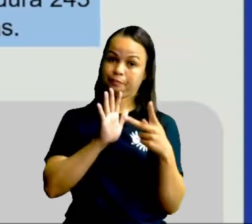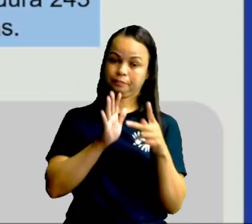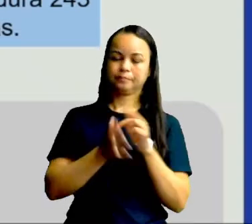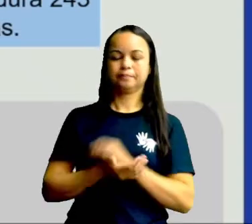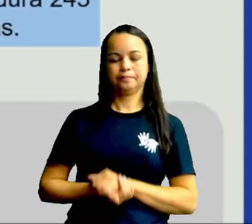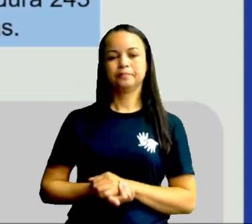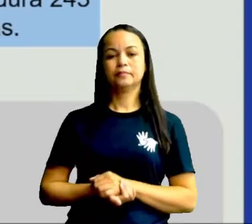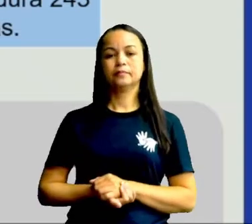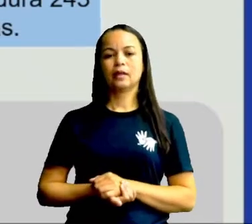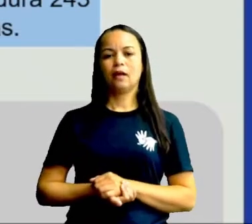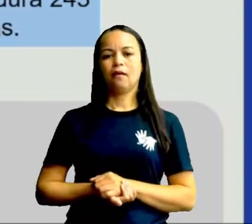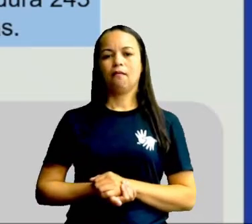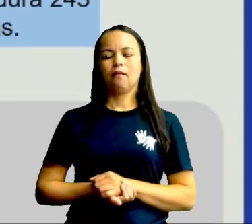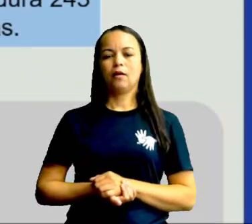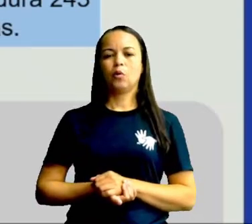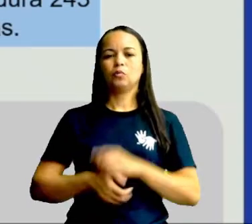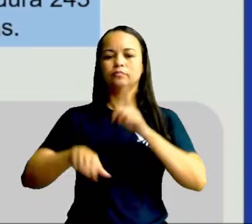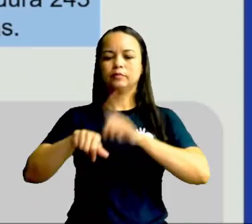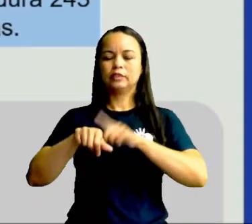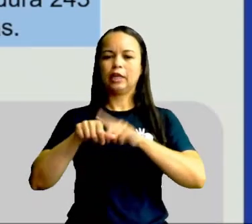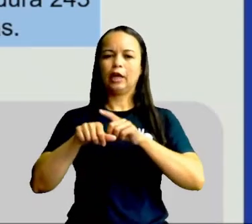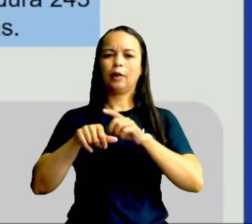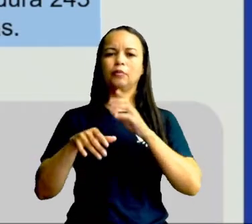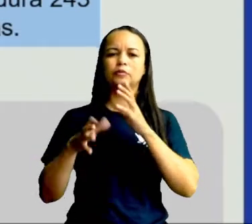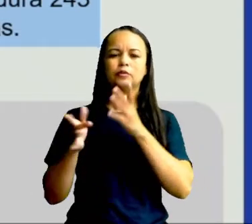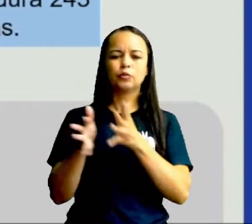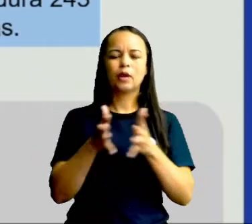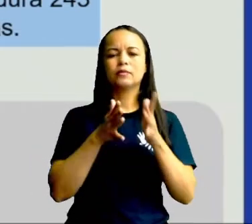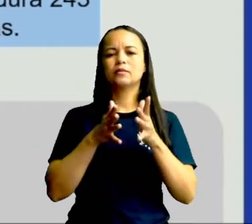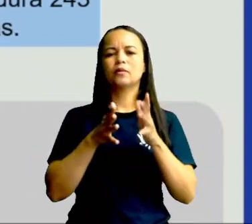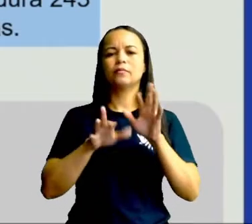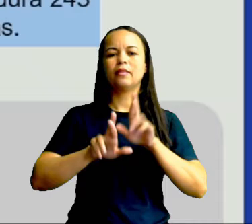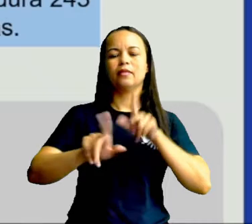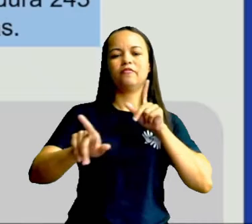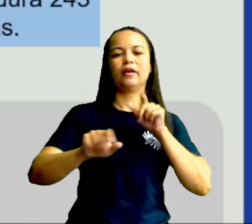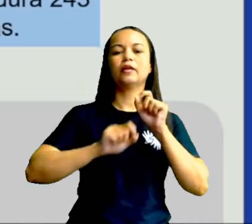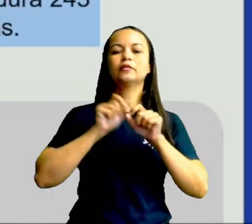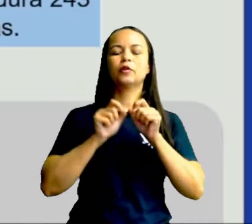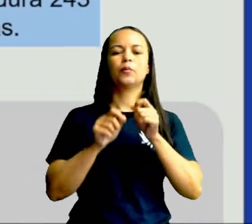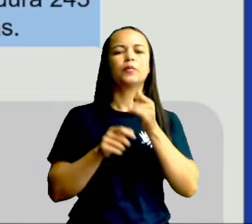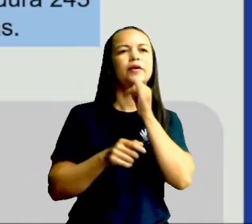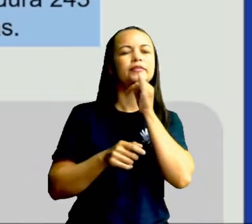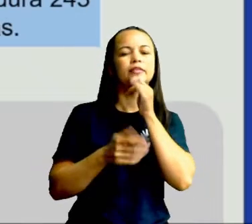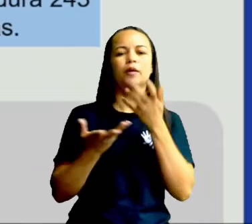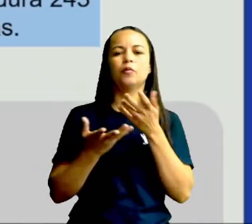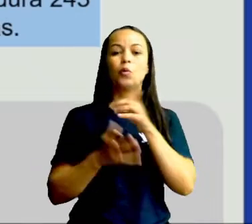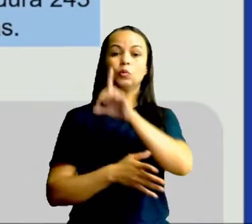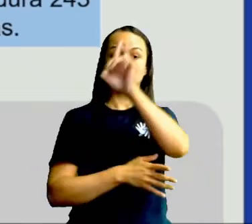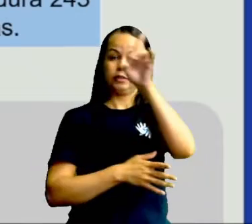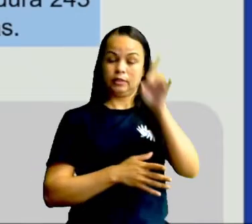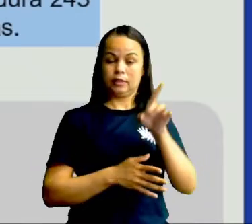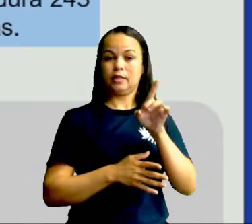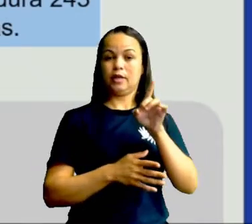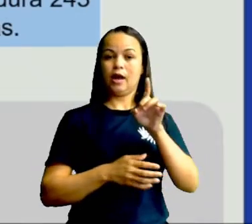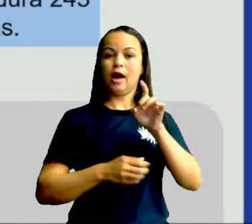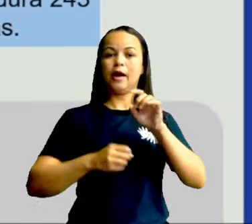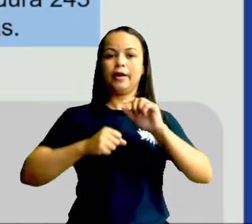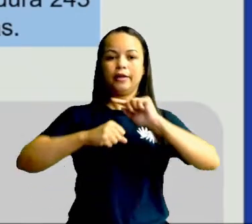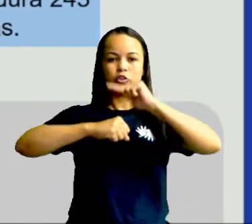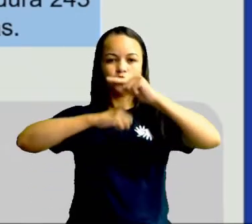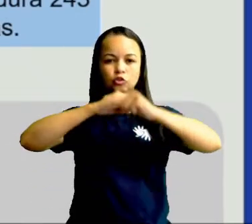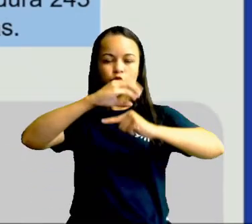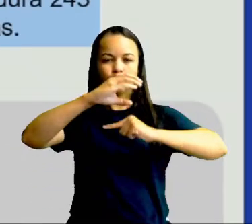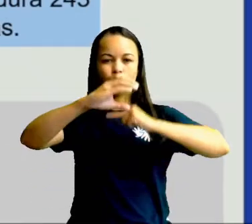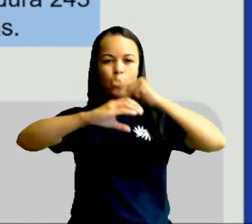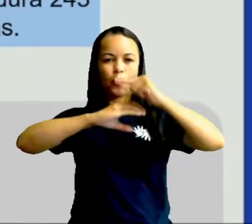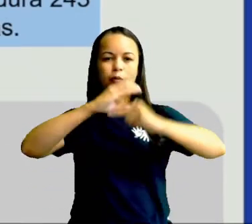mesmo. O tempo de duração são bem diferentes, como por exemplo, um dia em Júpiter dura só 9